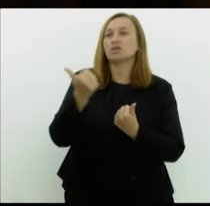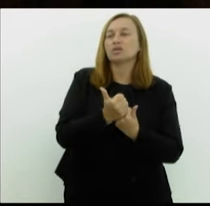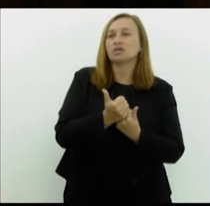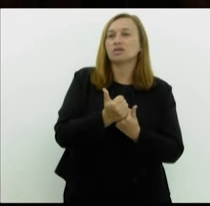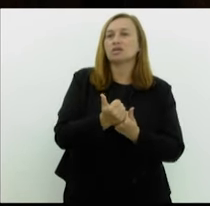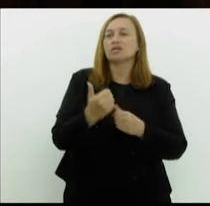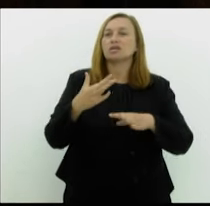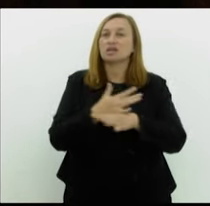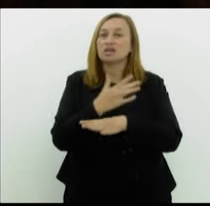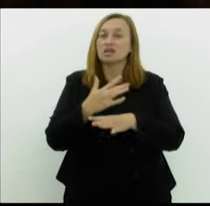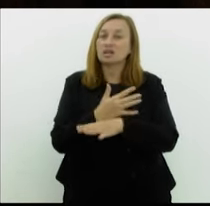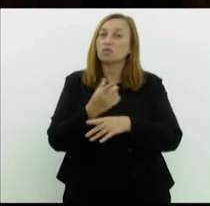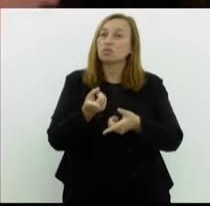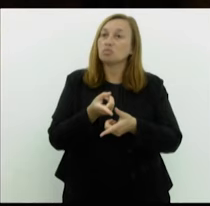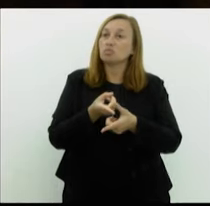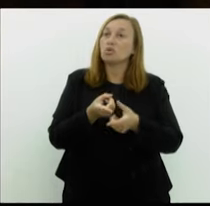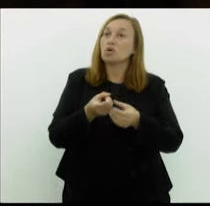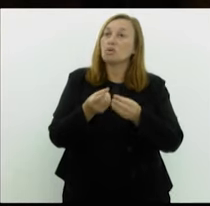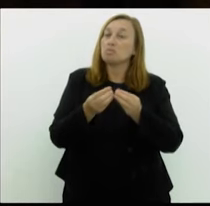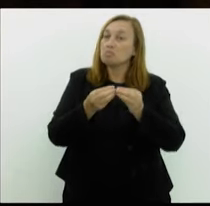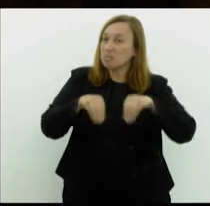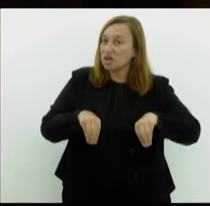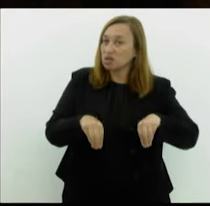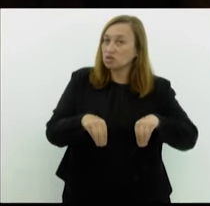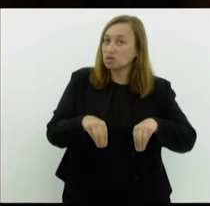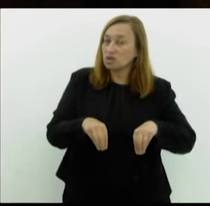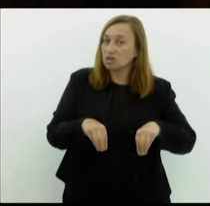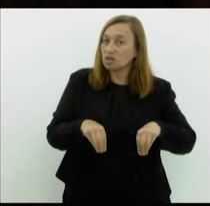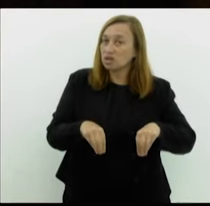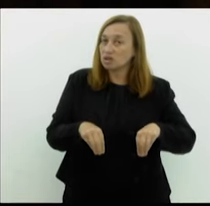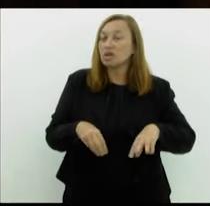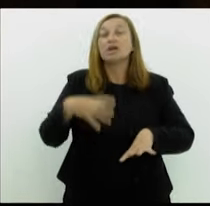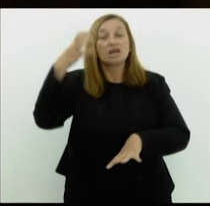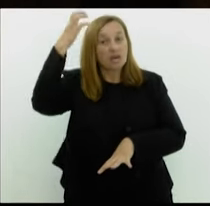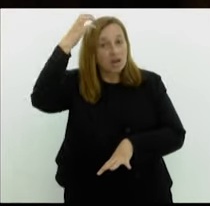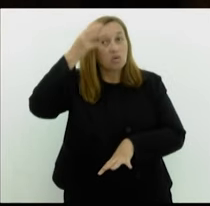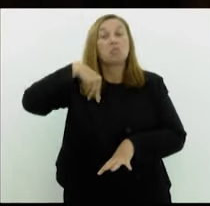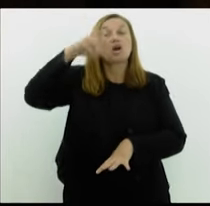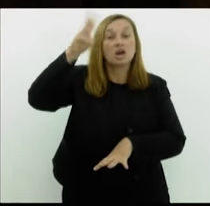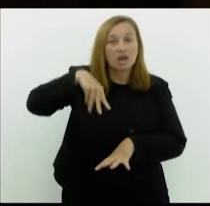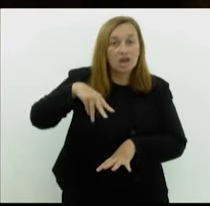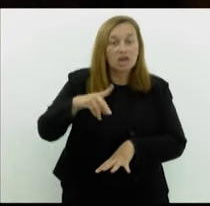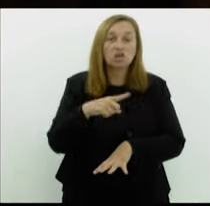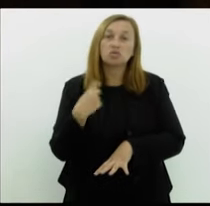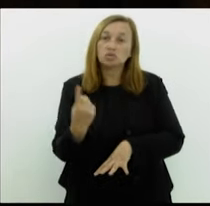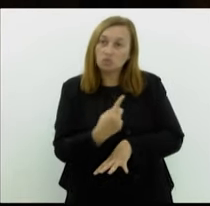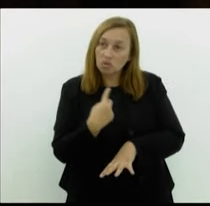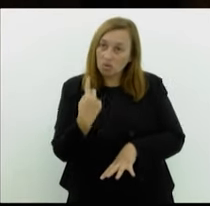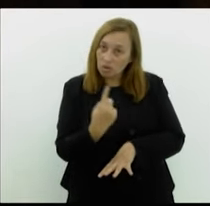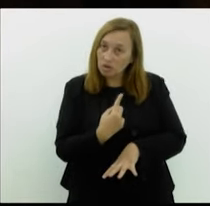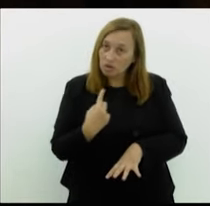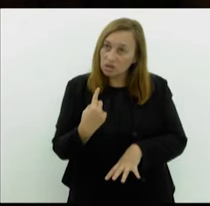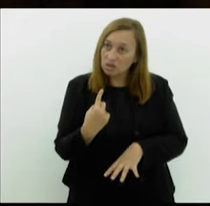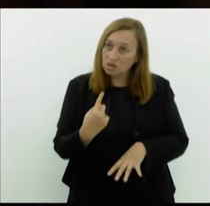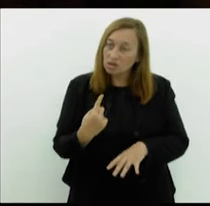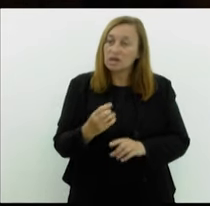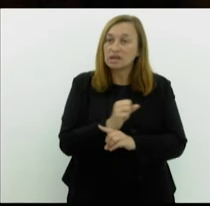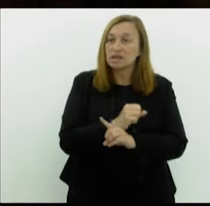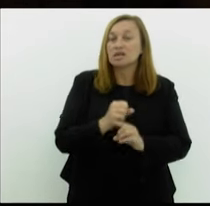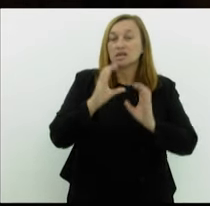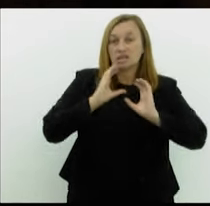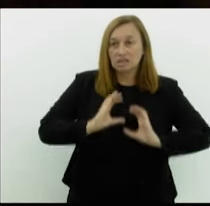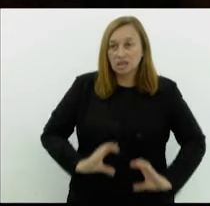comprometido, e sobrará, por óbvio, para o cidadão do Rio de Janeiro, nós, pagadores de impostos, que vamos pagar essa conta,